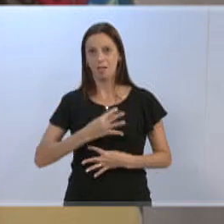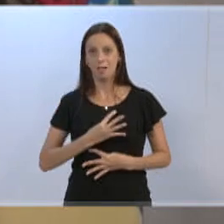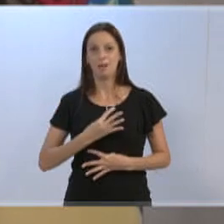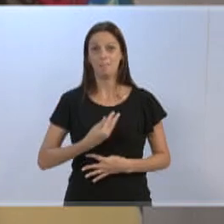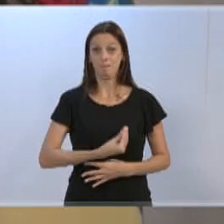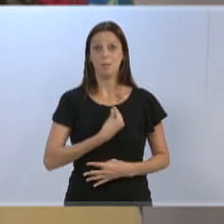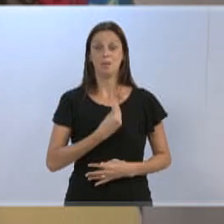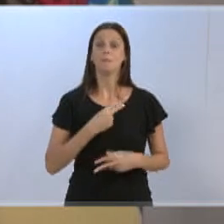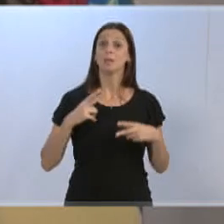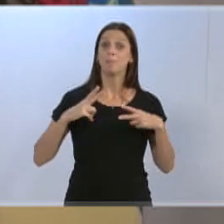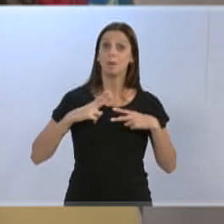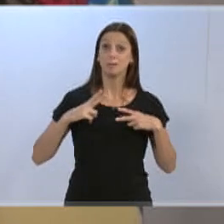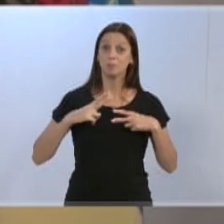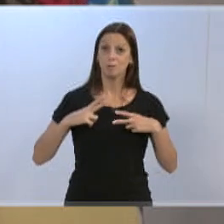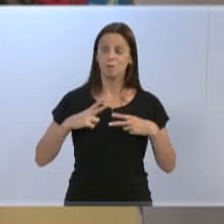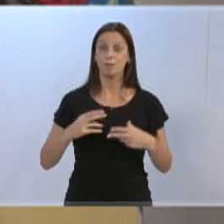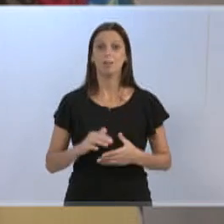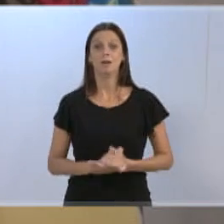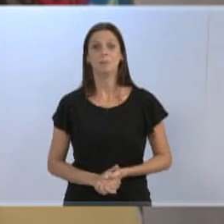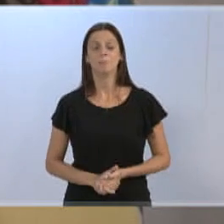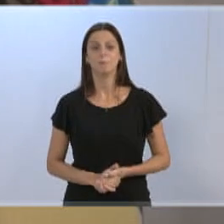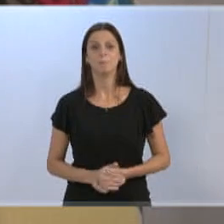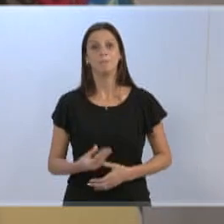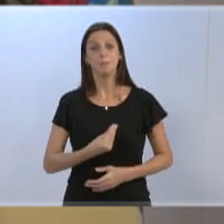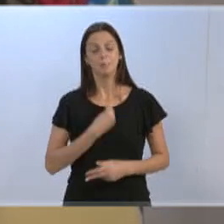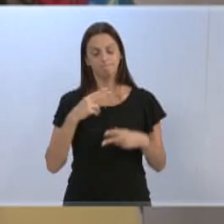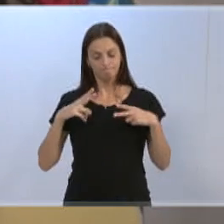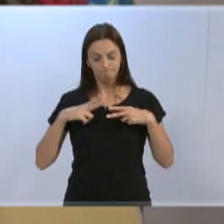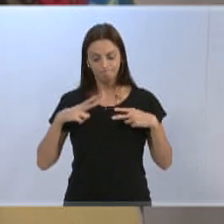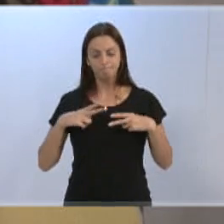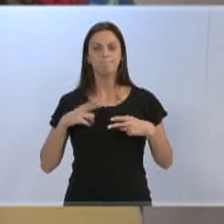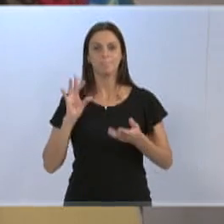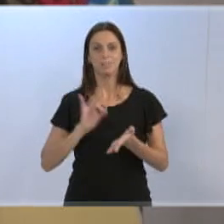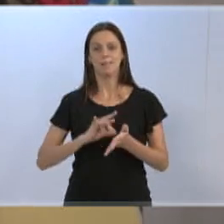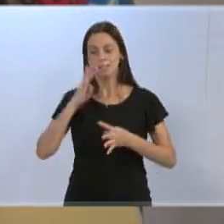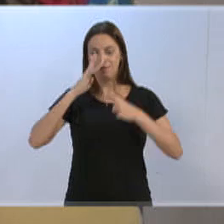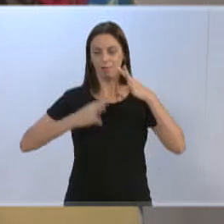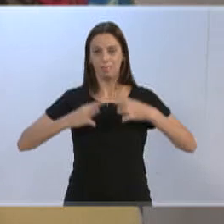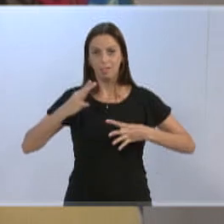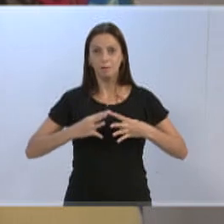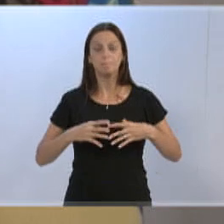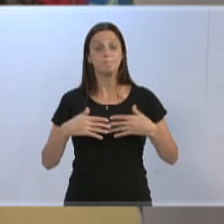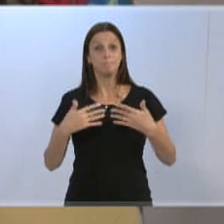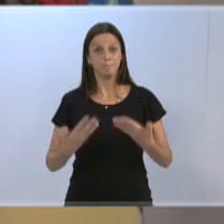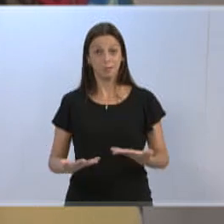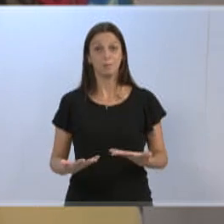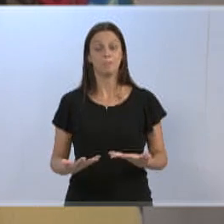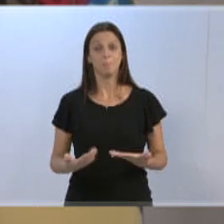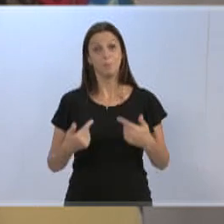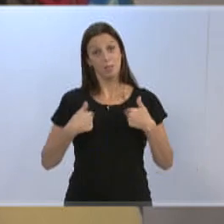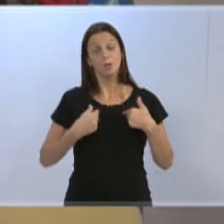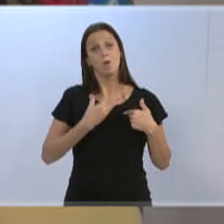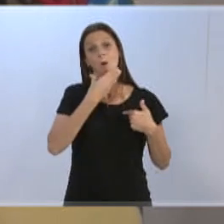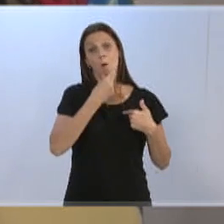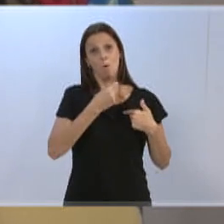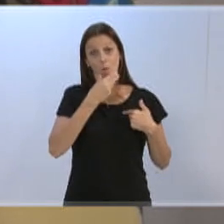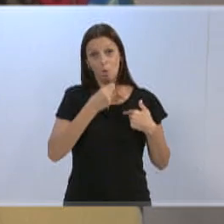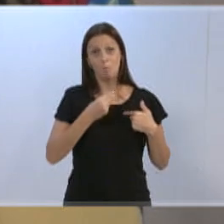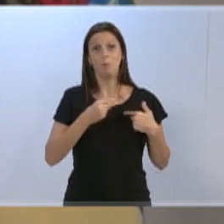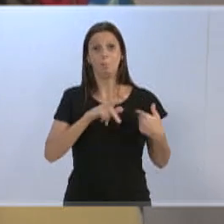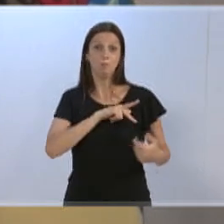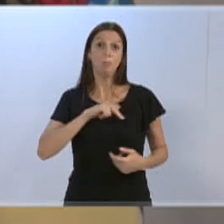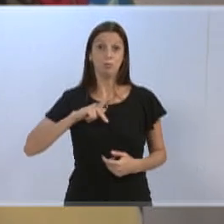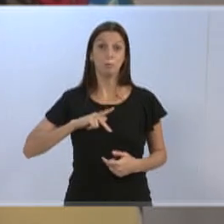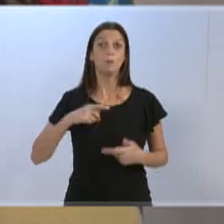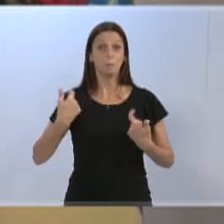minha vida particular, à minha vida privada e, de alguma forma, por ser um homem público,